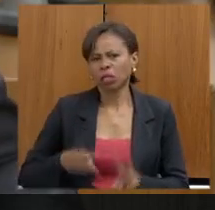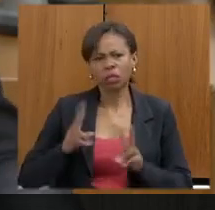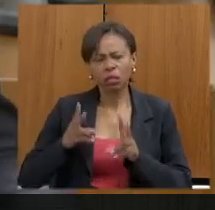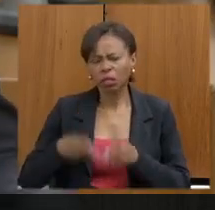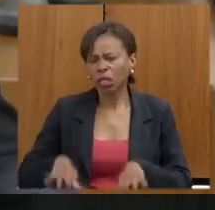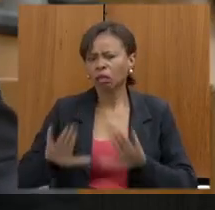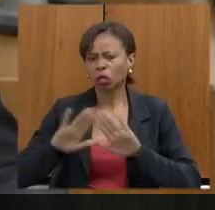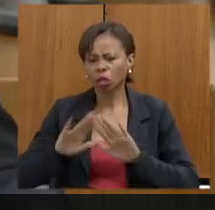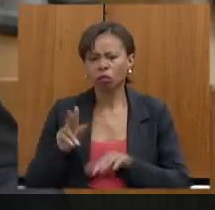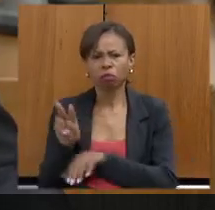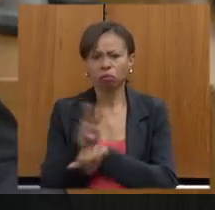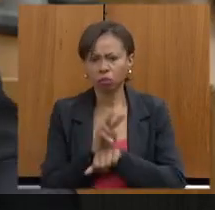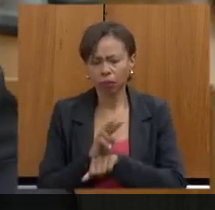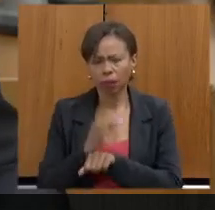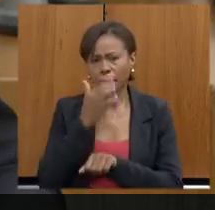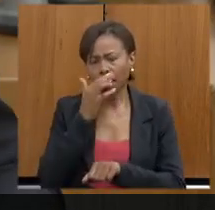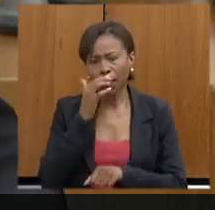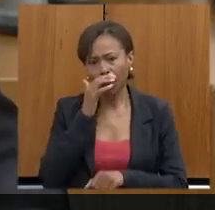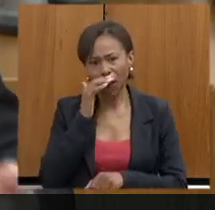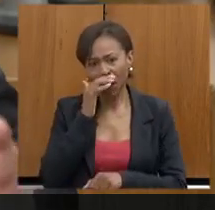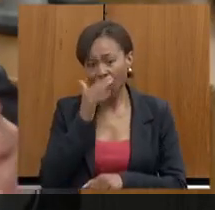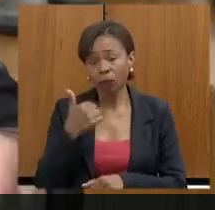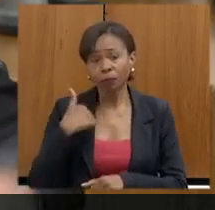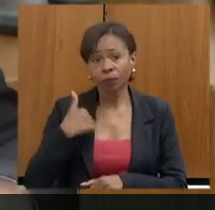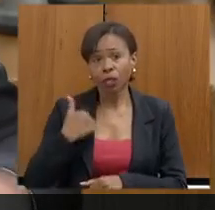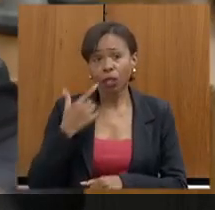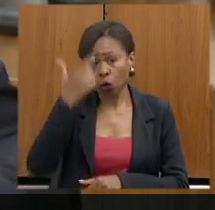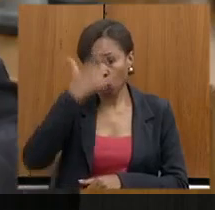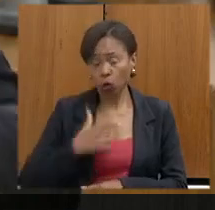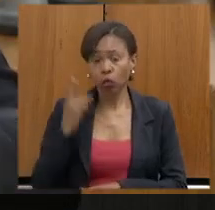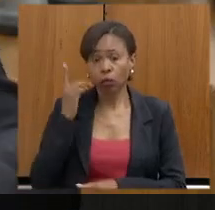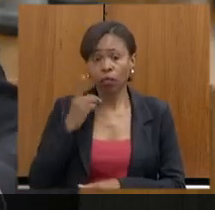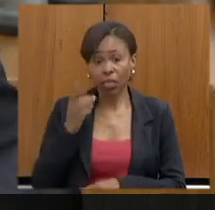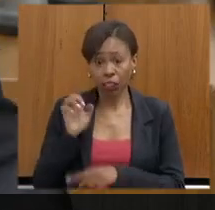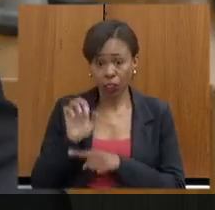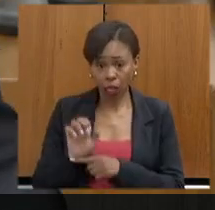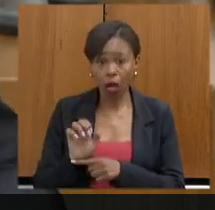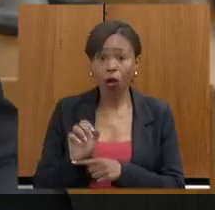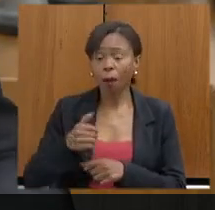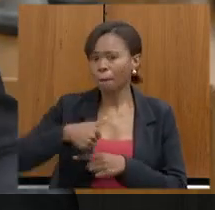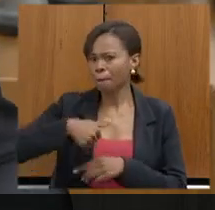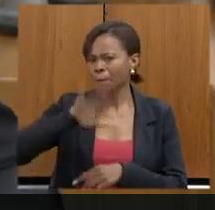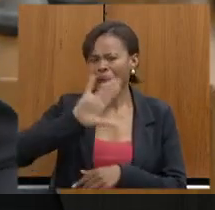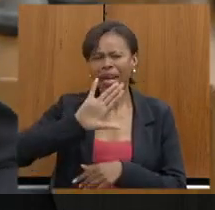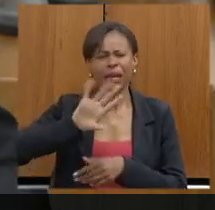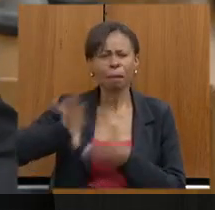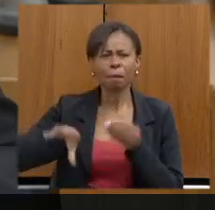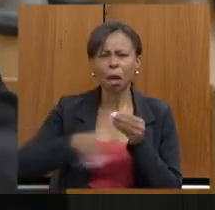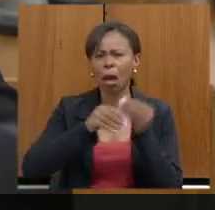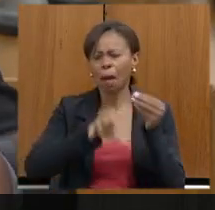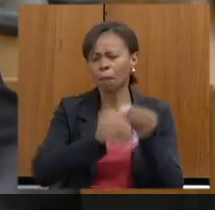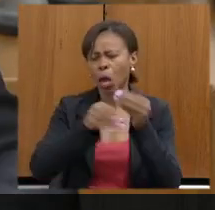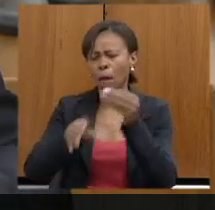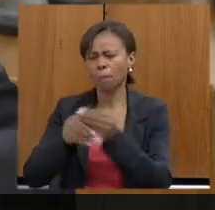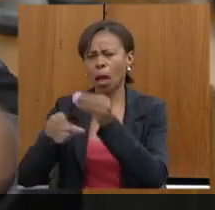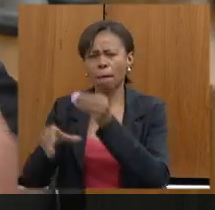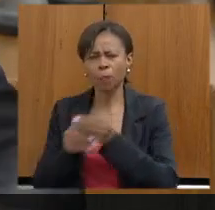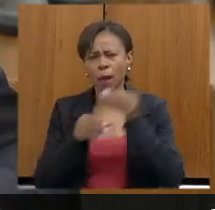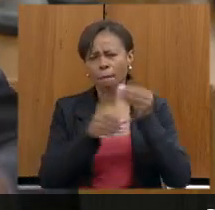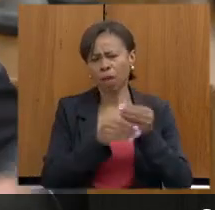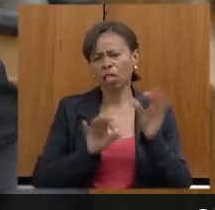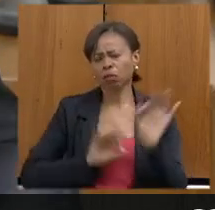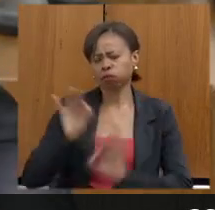naquele segmento específico eu sou o deputado estadual hoje atualmente que mais mandou imenso a Polícia Militar foi uma questão muito